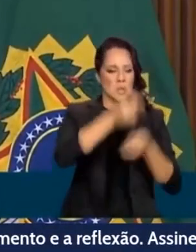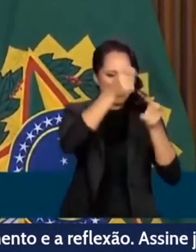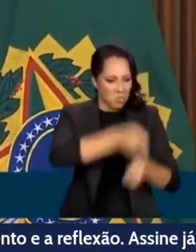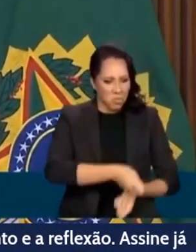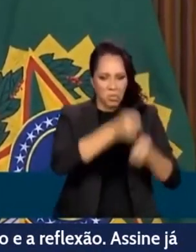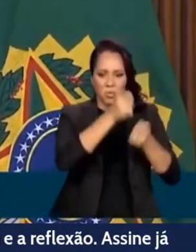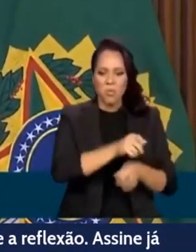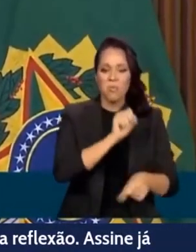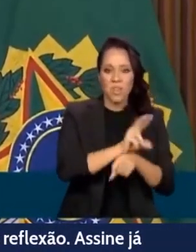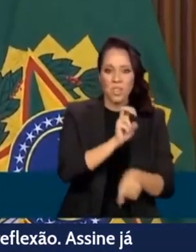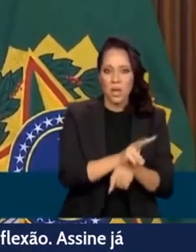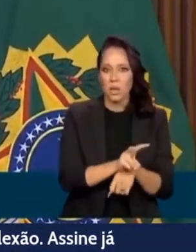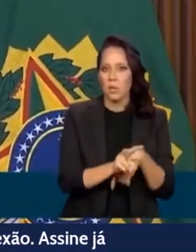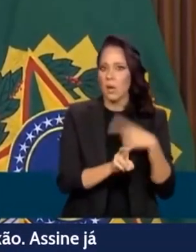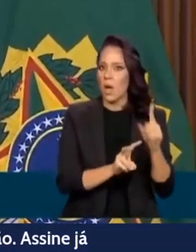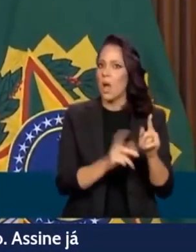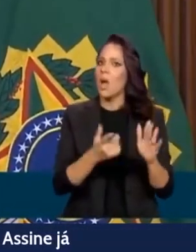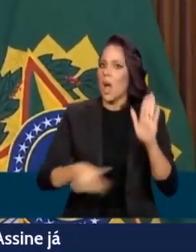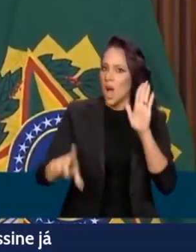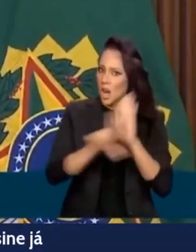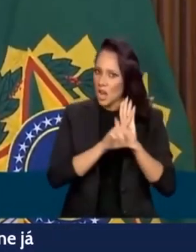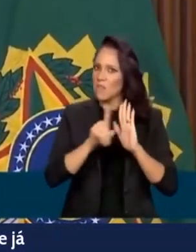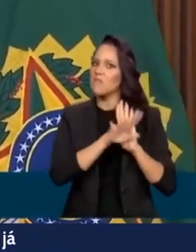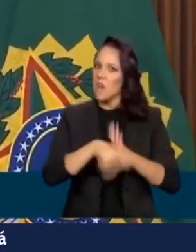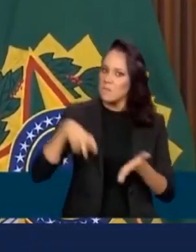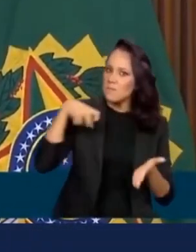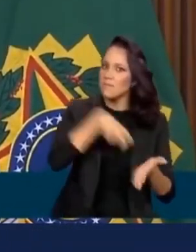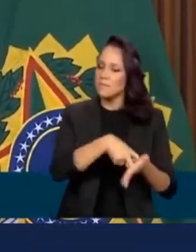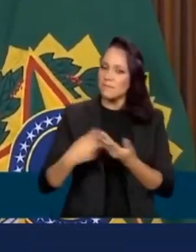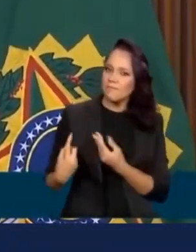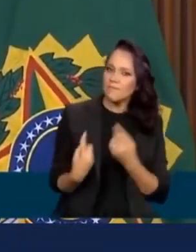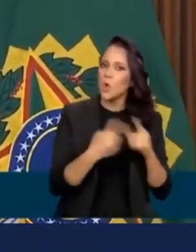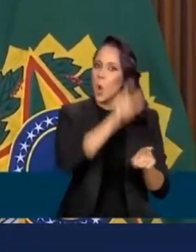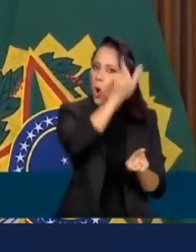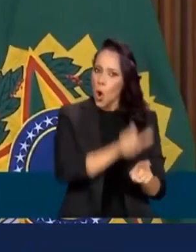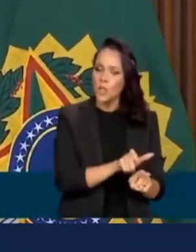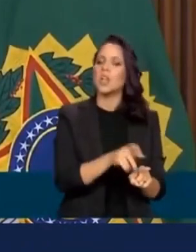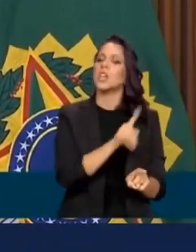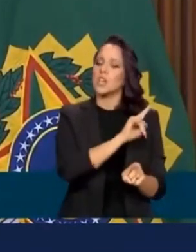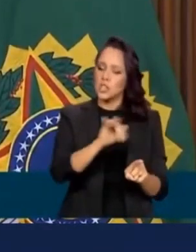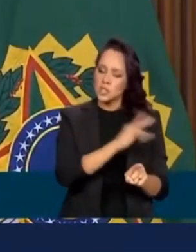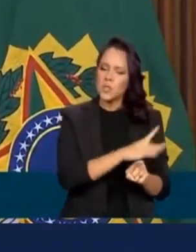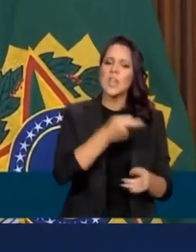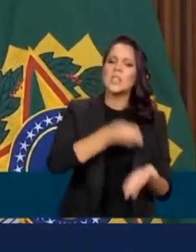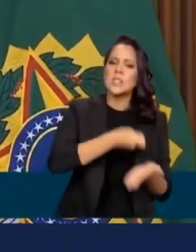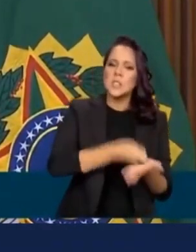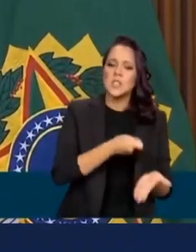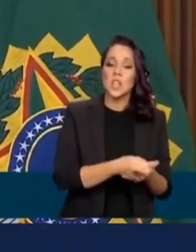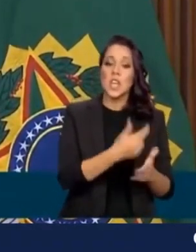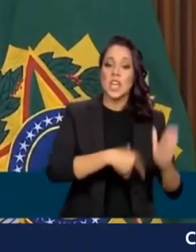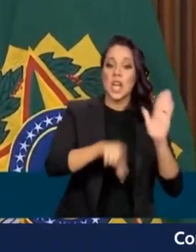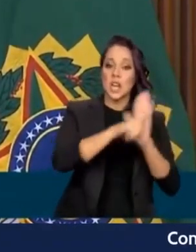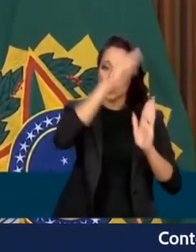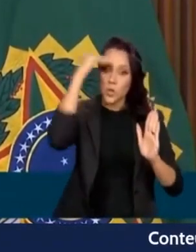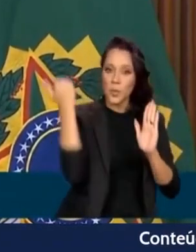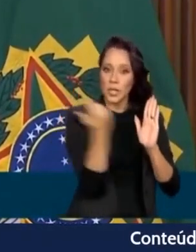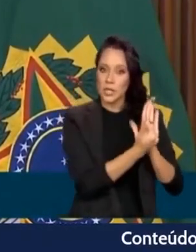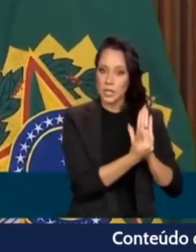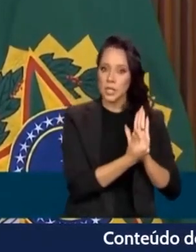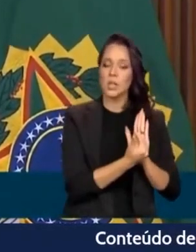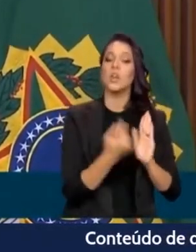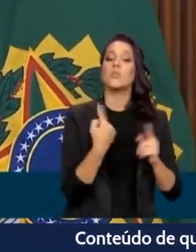esse a força da lei imperará sobre eles e nós vamos nos exigir que a lei sejam cumprida